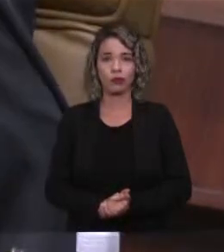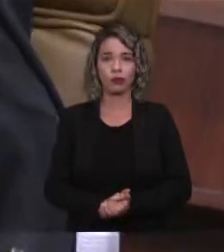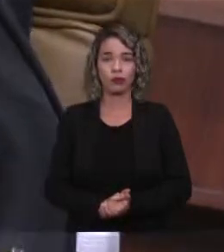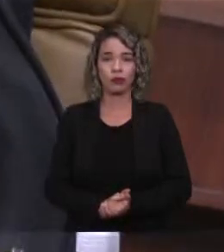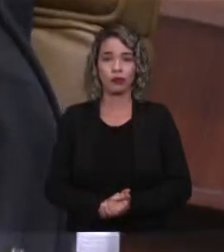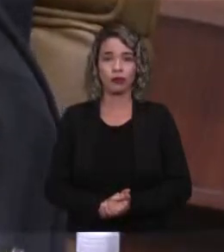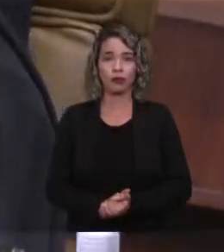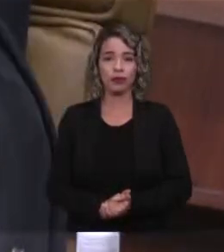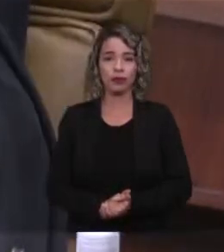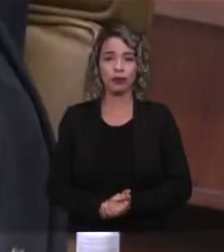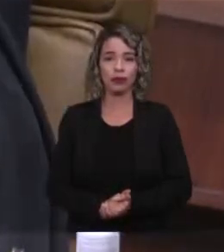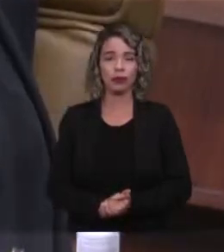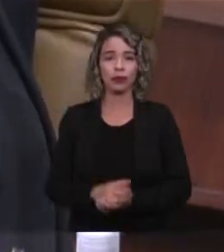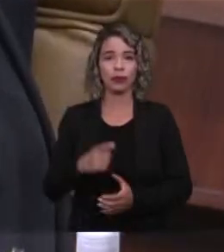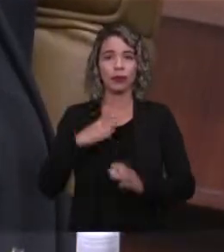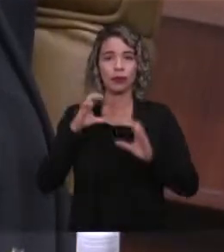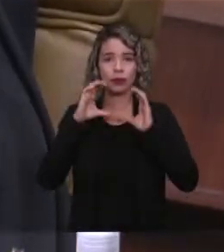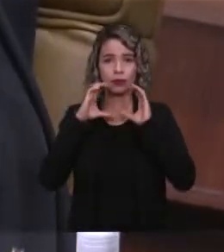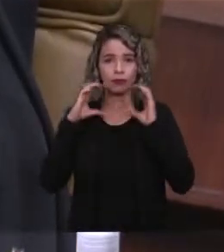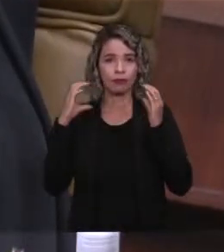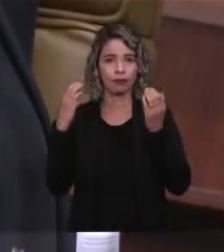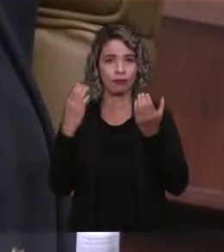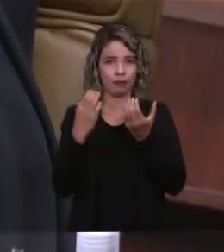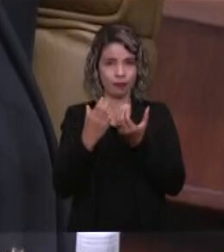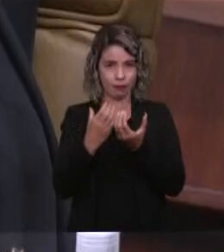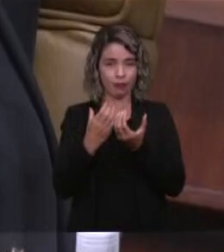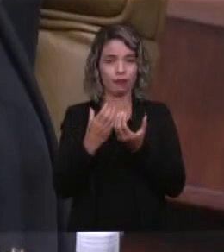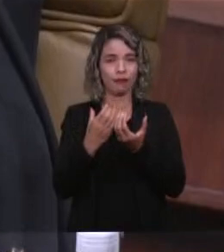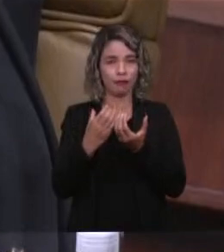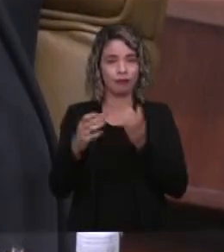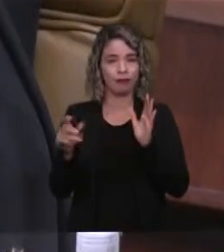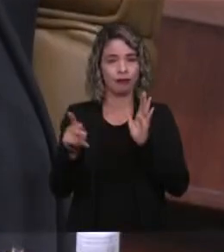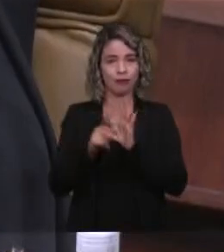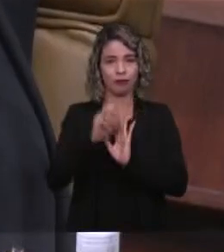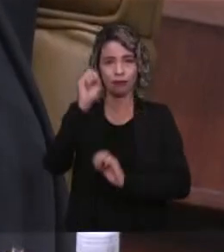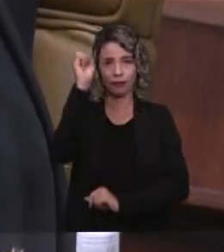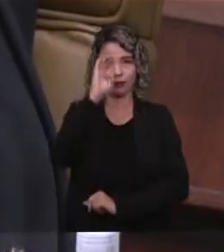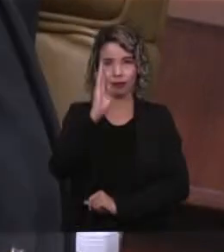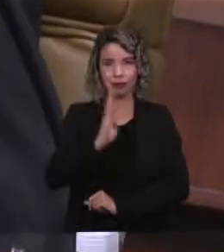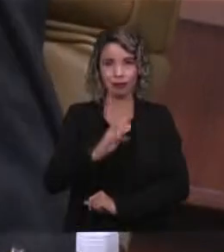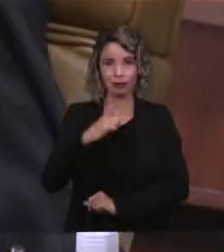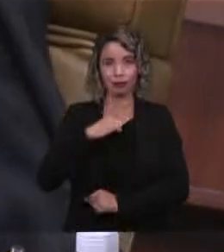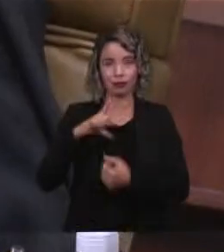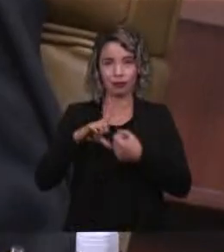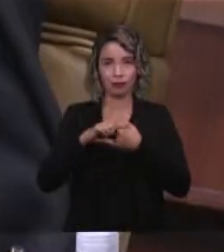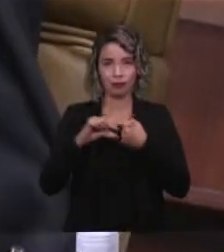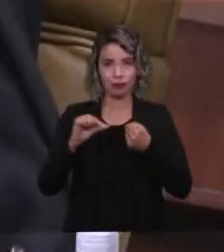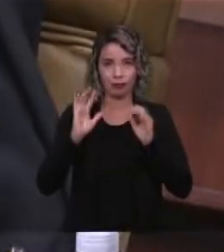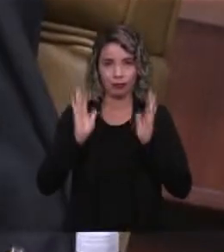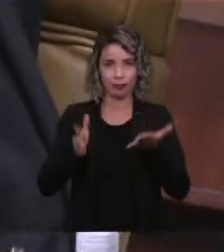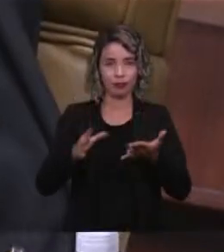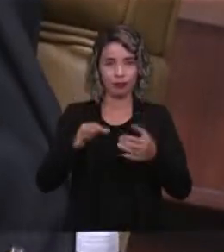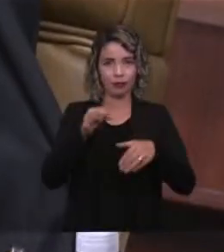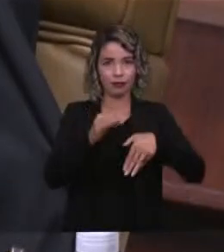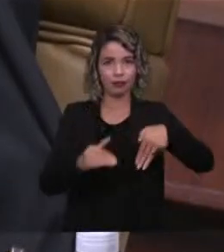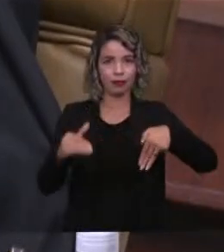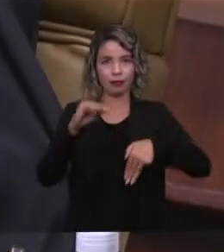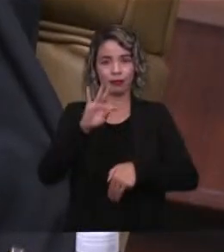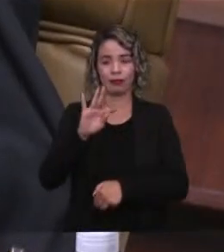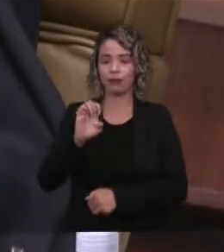A Convenção de Mérida, internalizada no âmbito brasileiro, e há um artigo doutrinário do ministro